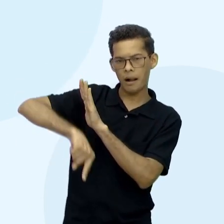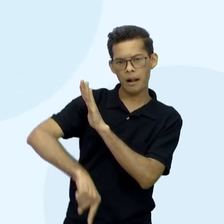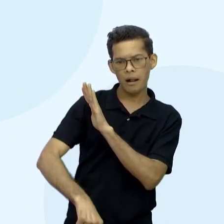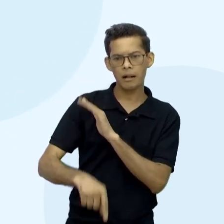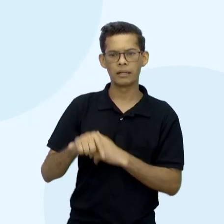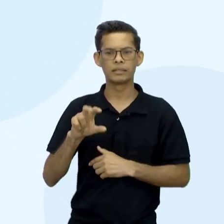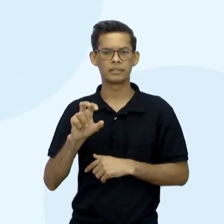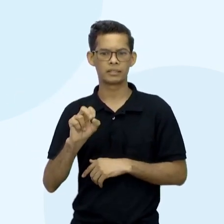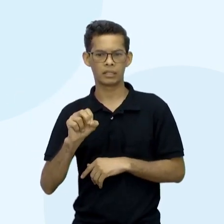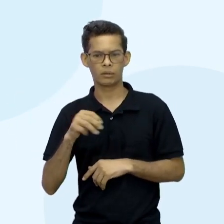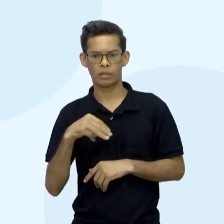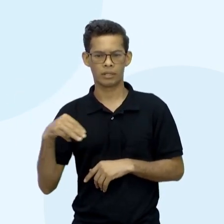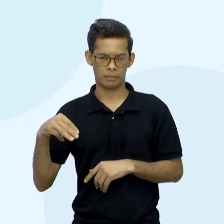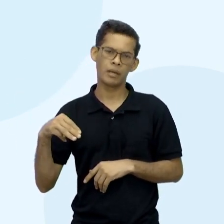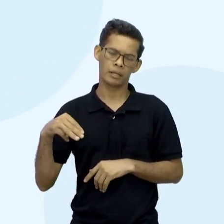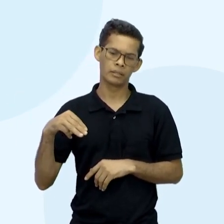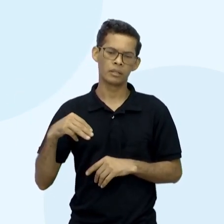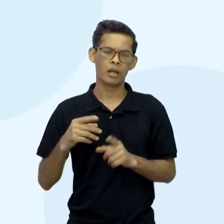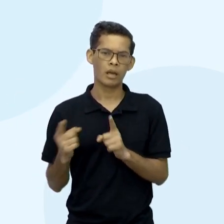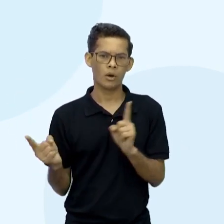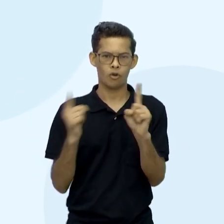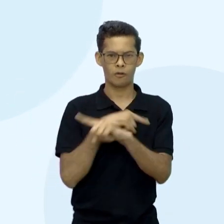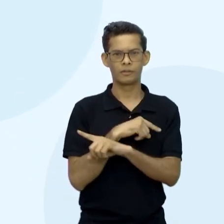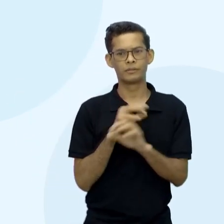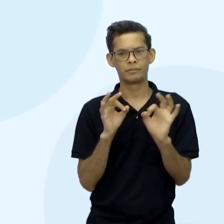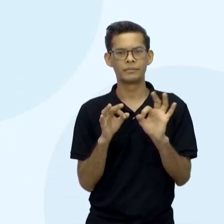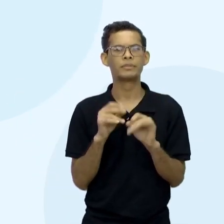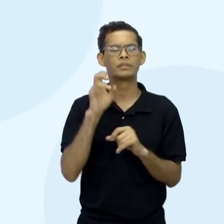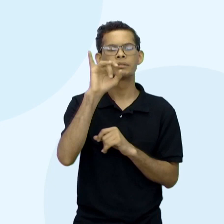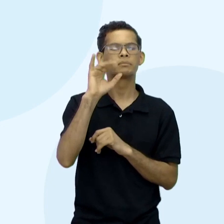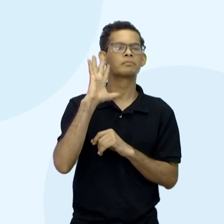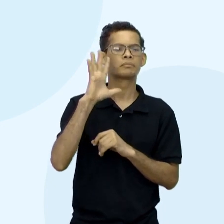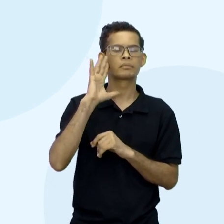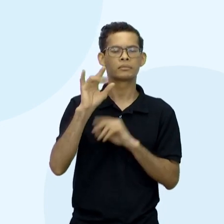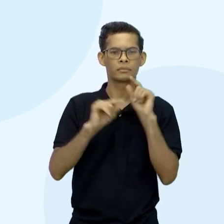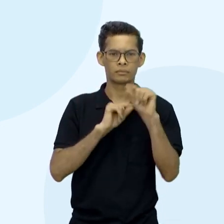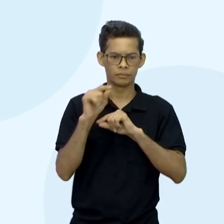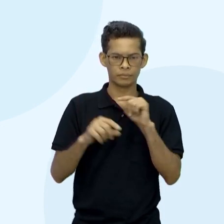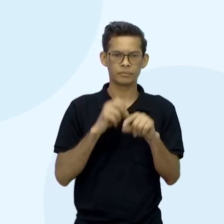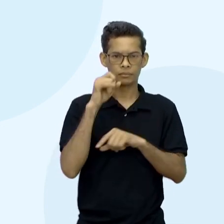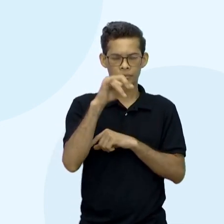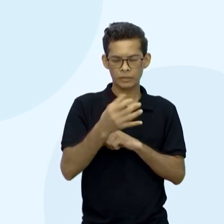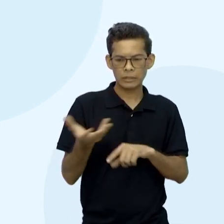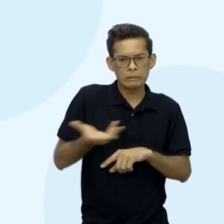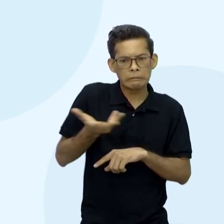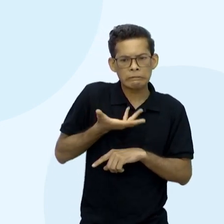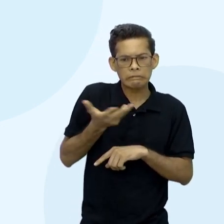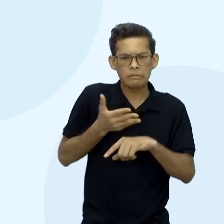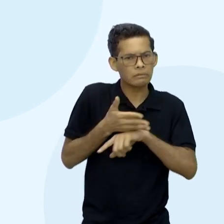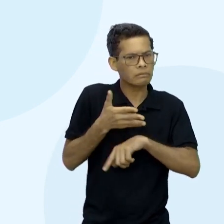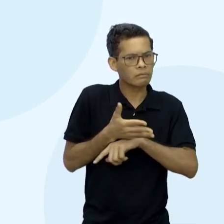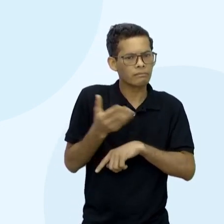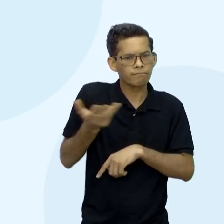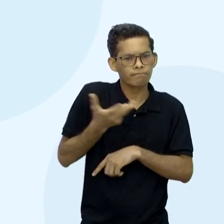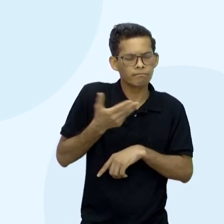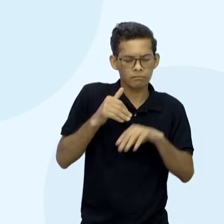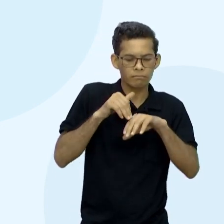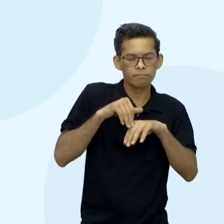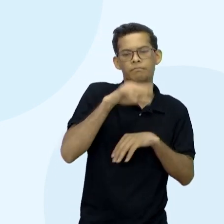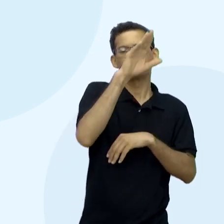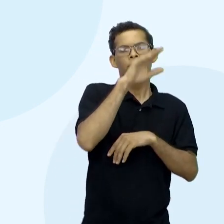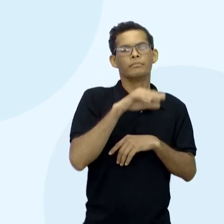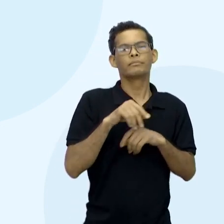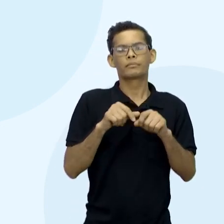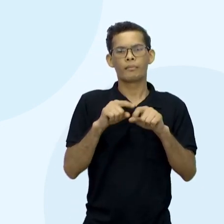Por quê? Porque aí, no caso, se você tiver uma frequência muito alta, né? Você tem aí a questão da atenuação da onda e no meio, assim por diante. Então, a onda